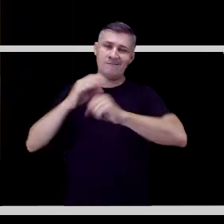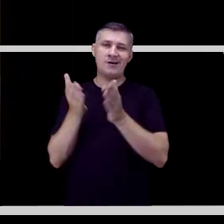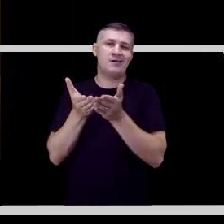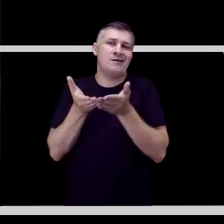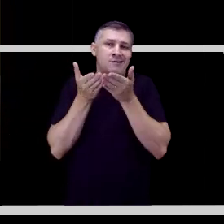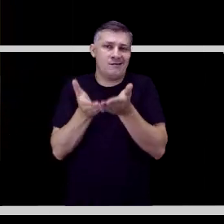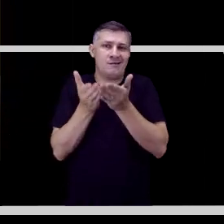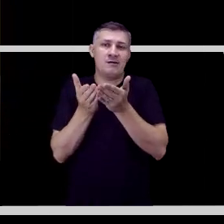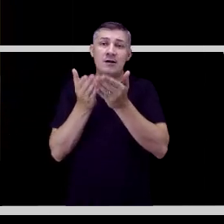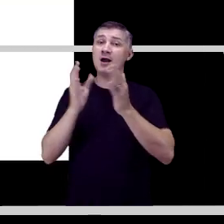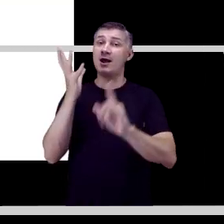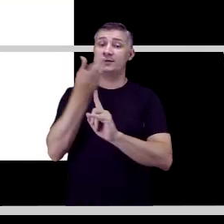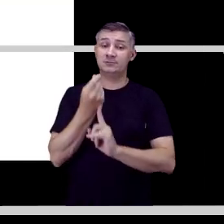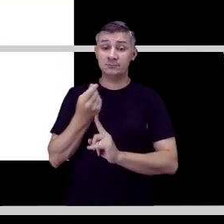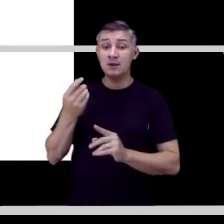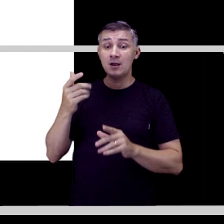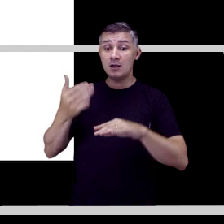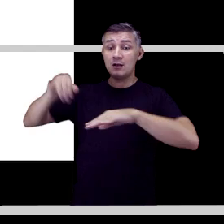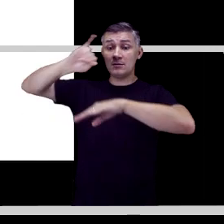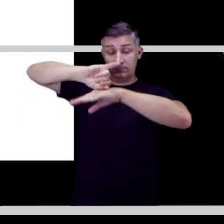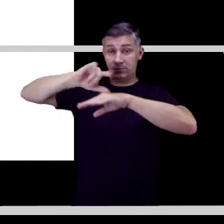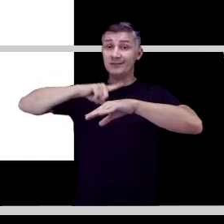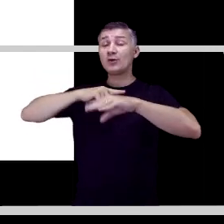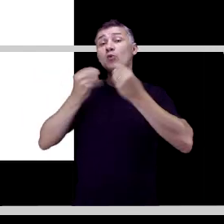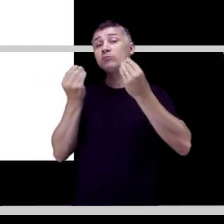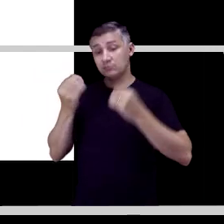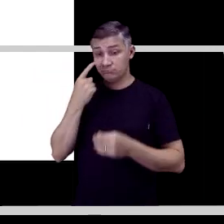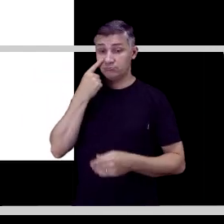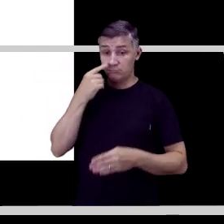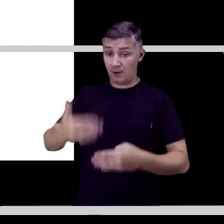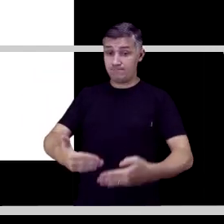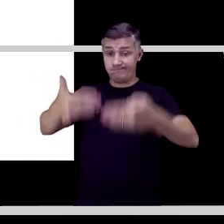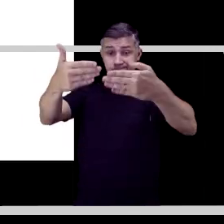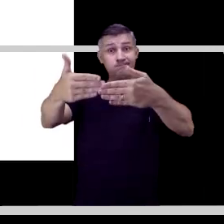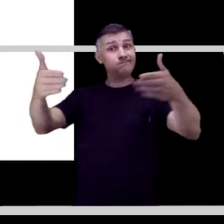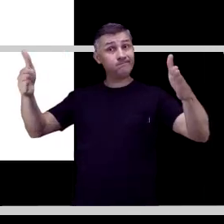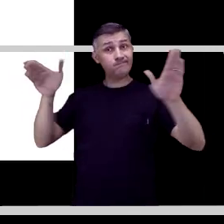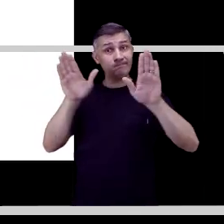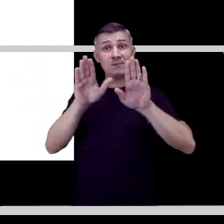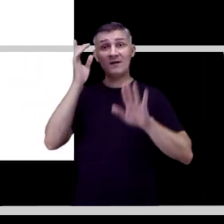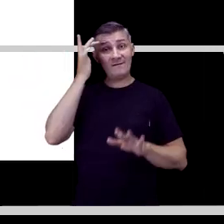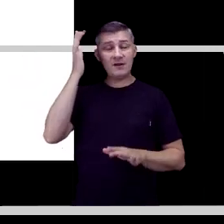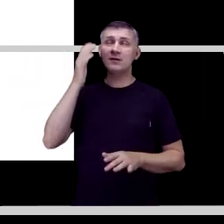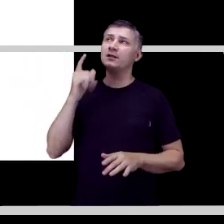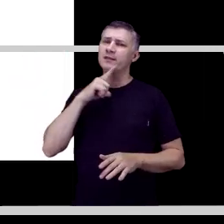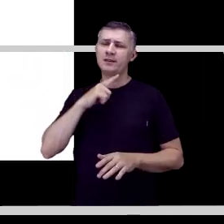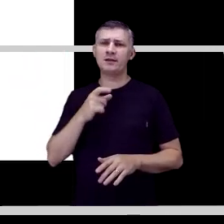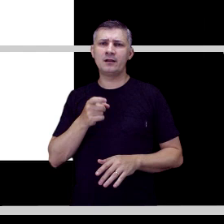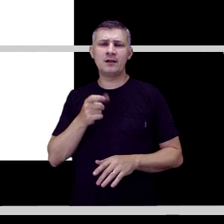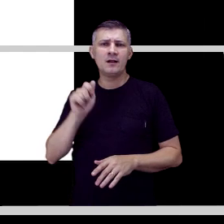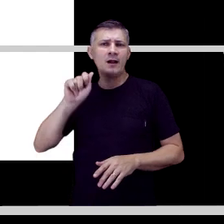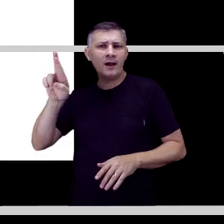enfim, possibilita um outro tipo de relação com a obra de arte. A galeria superior é uma galeria mais flexível, ela